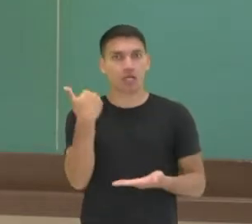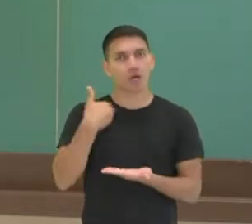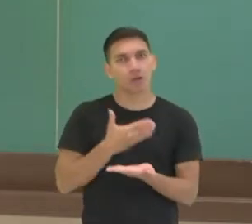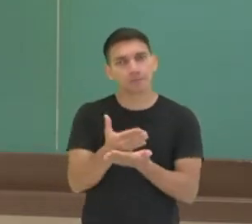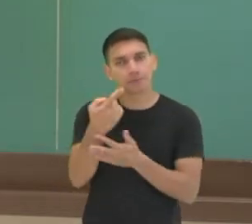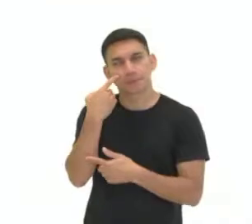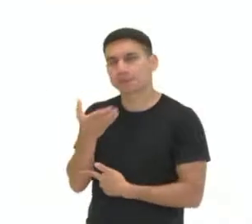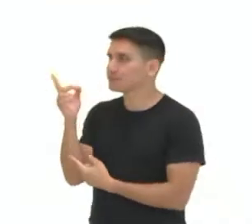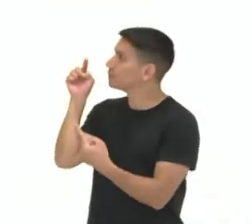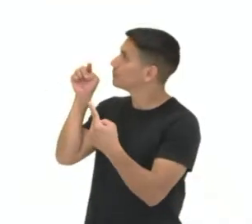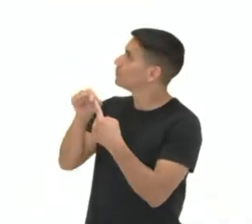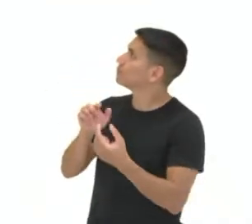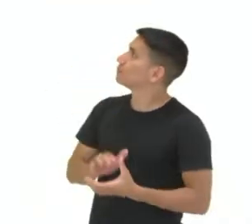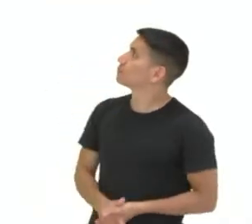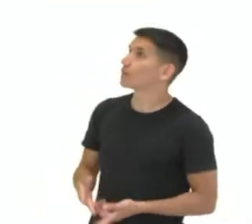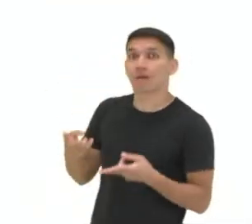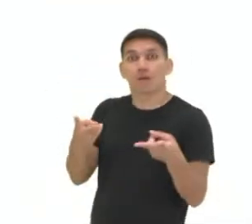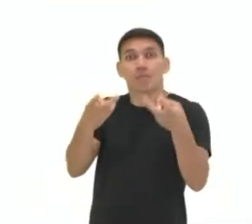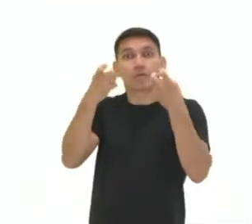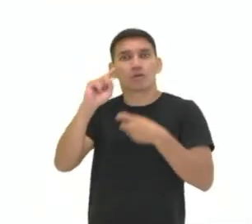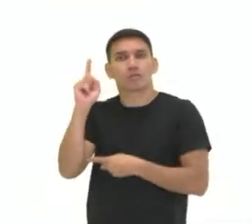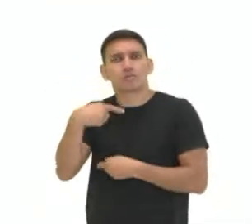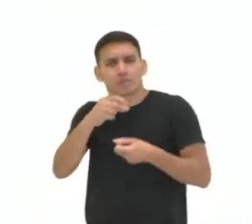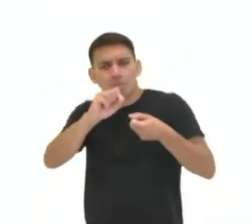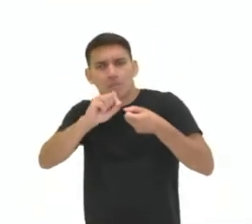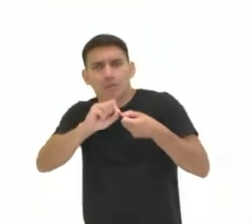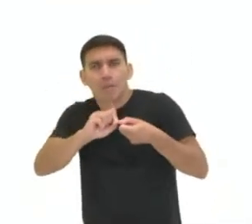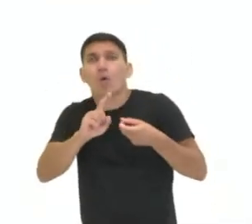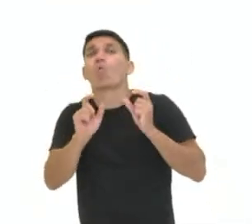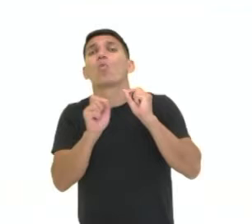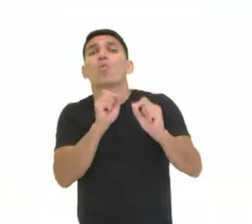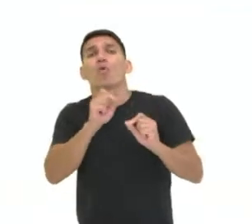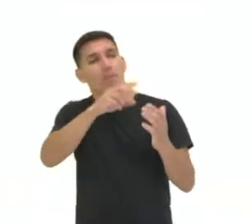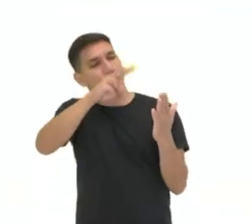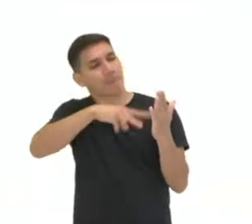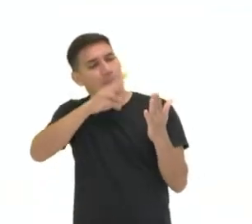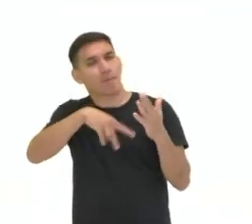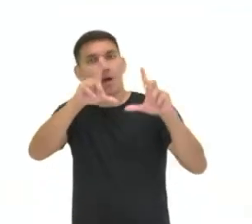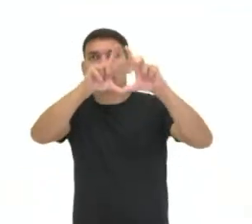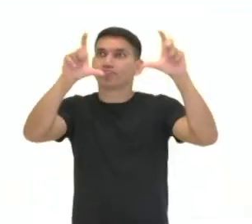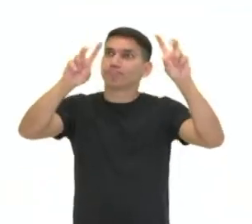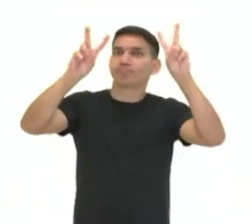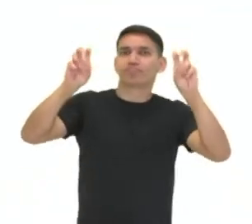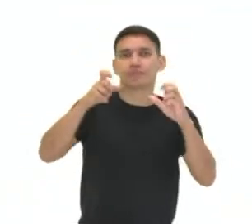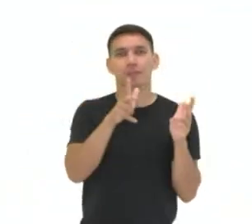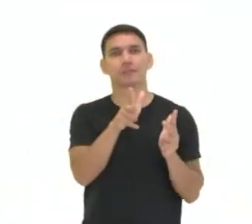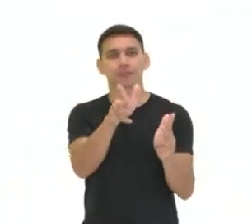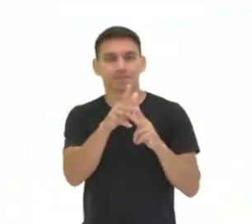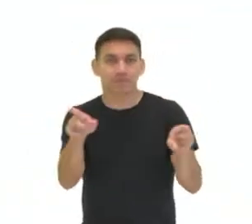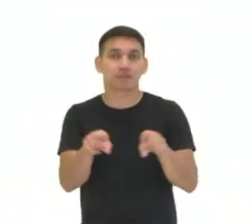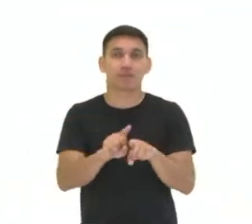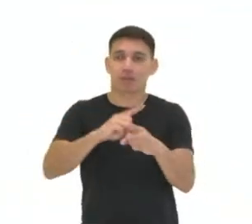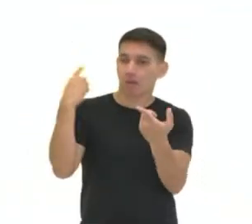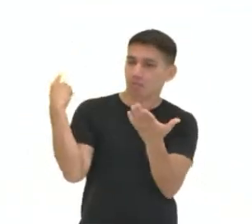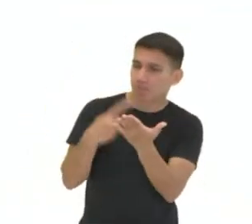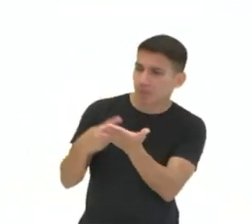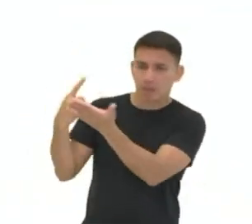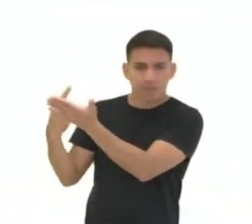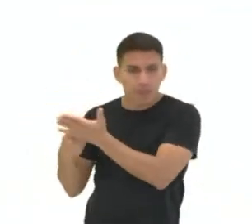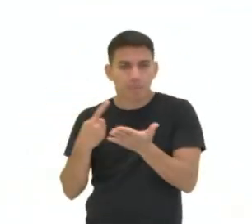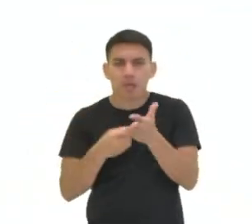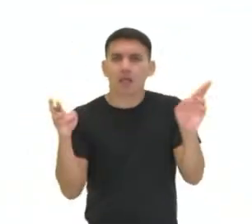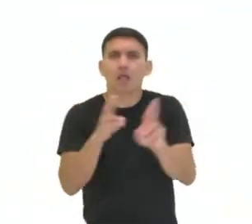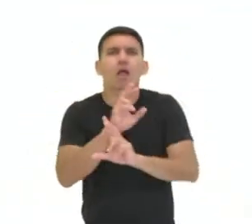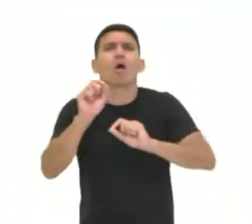os objetivos. Percebam que nós faremos a leitura de manchetes de reportagens, vamos estabelecer relação entre as partes do